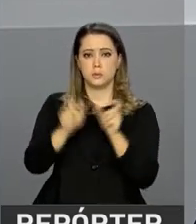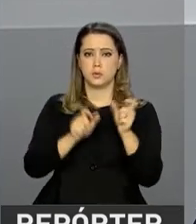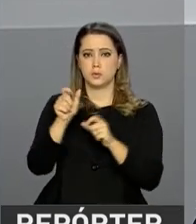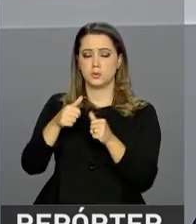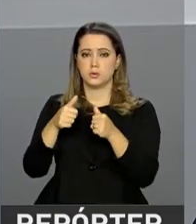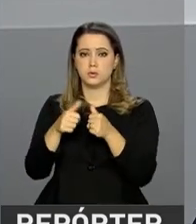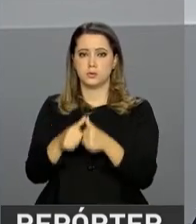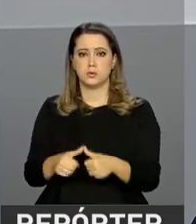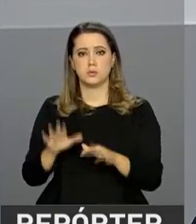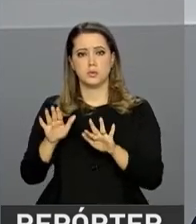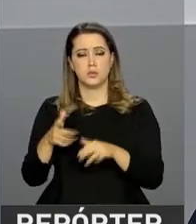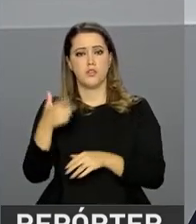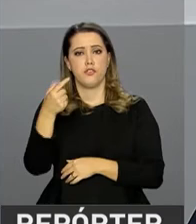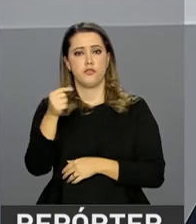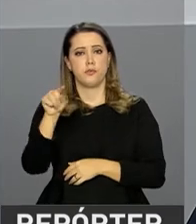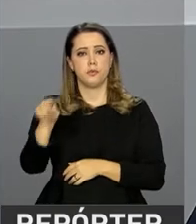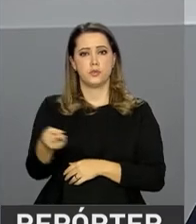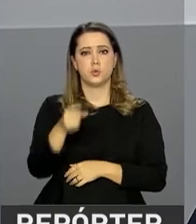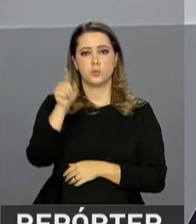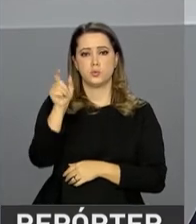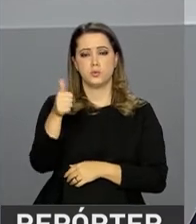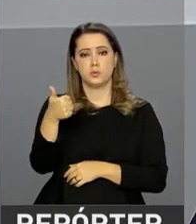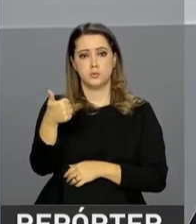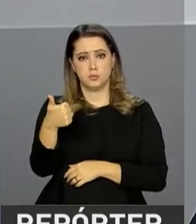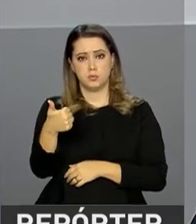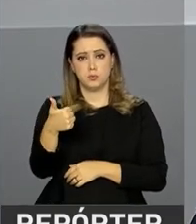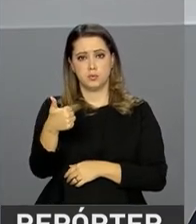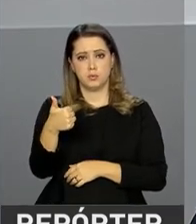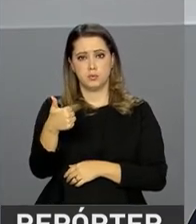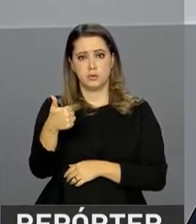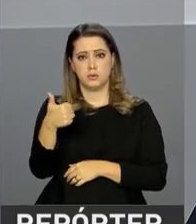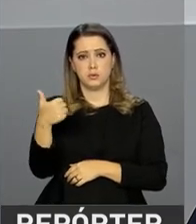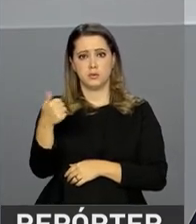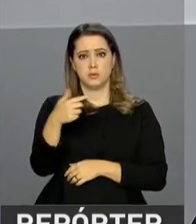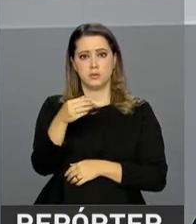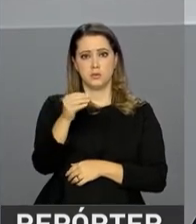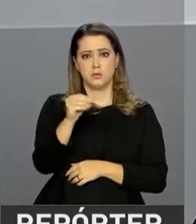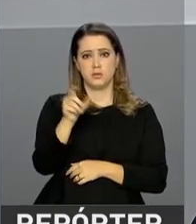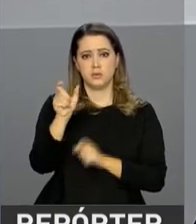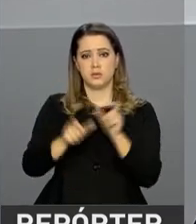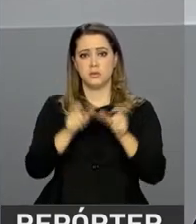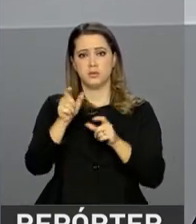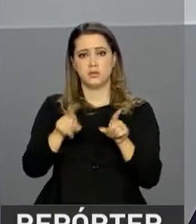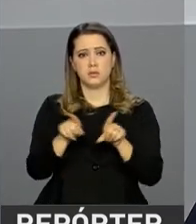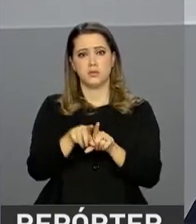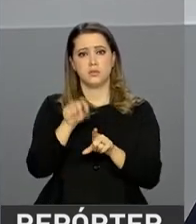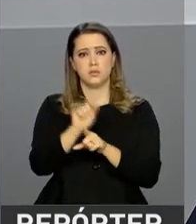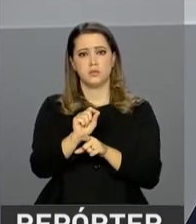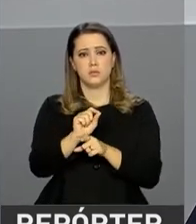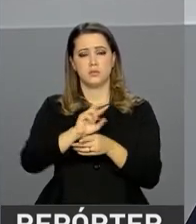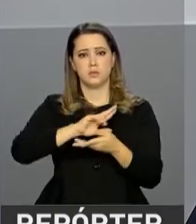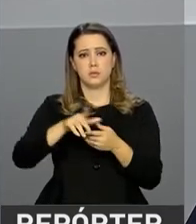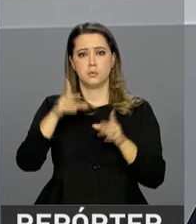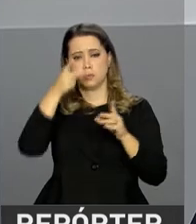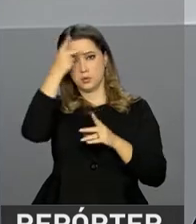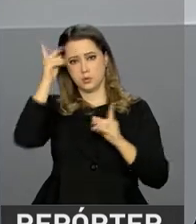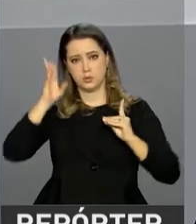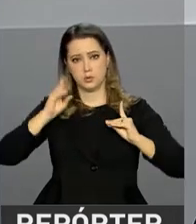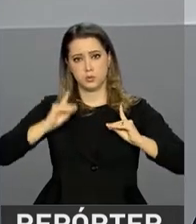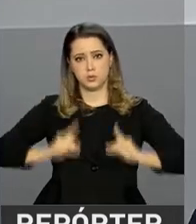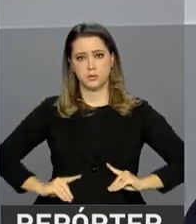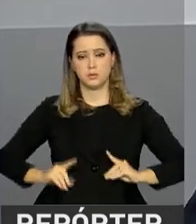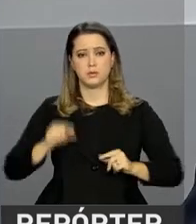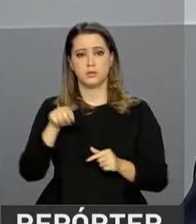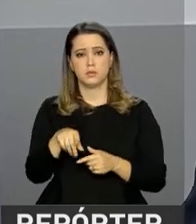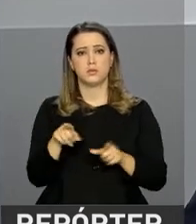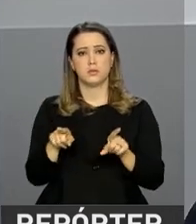contribuintes que vão receber estão 20 mil e 1.700 pessoas com deficiência para saber se a declaração foi liberada